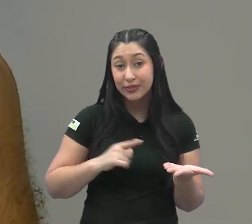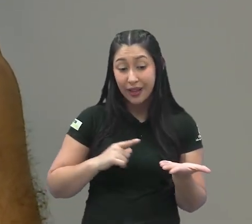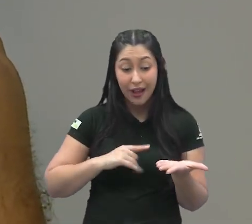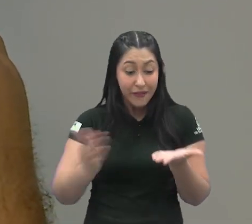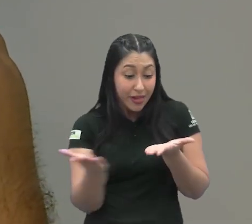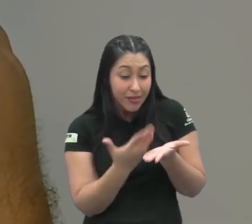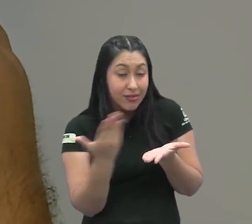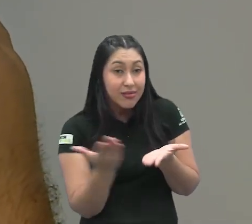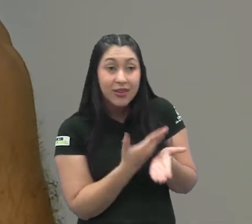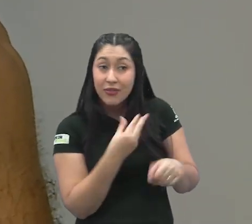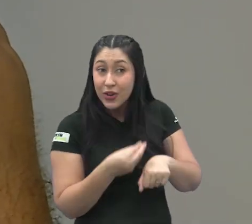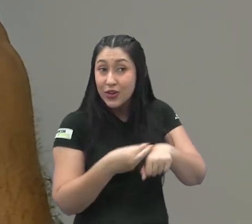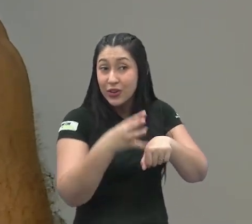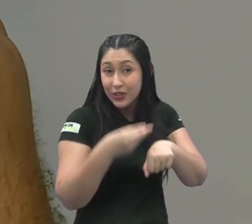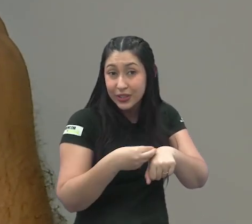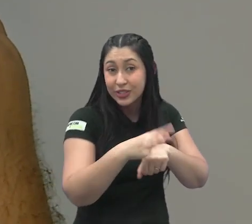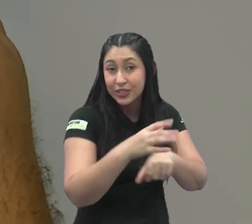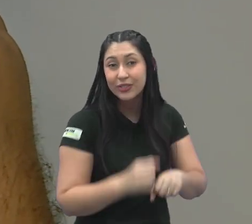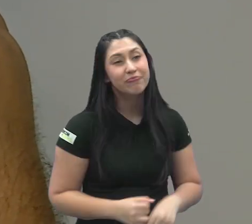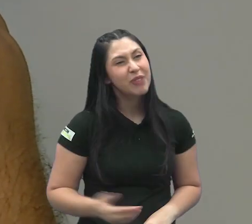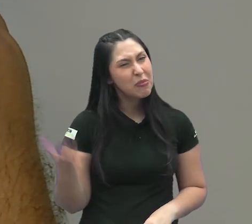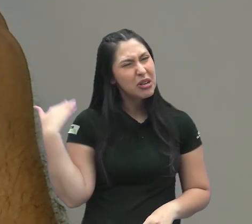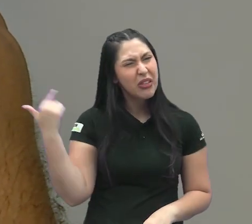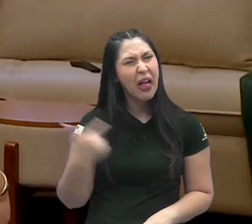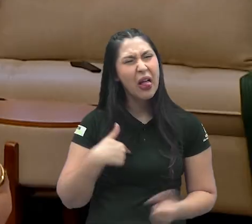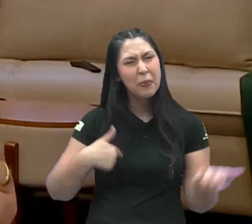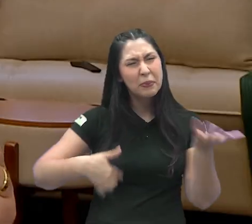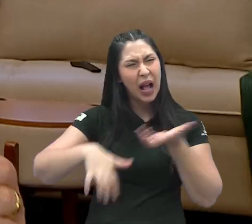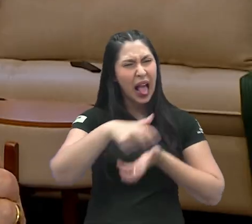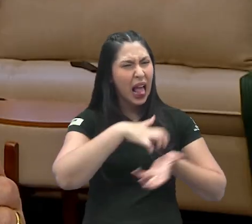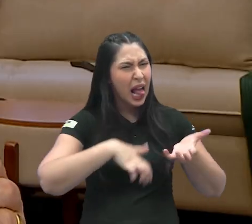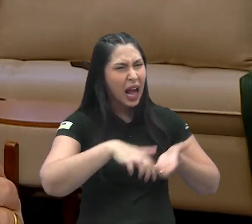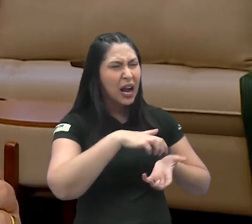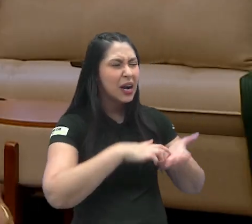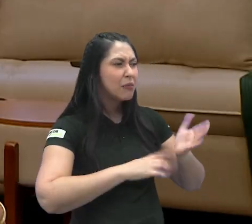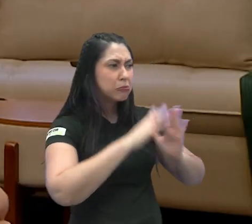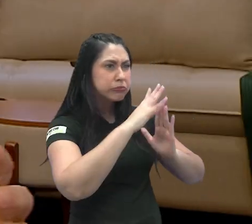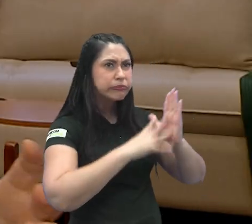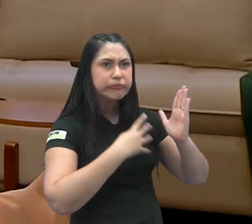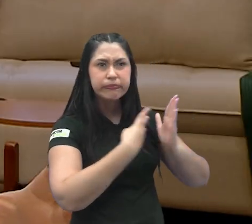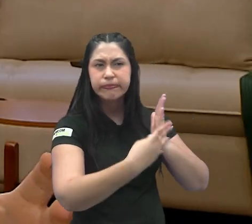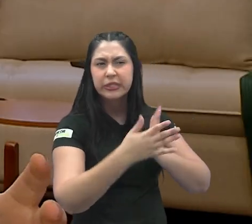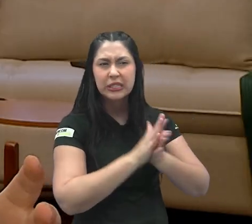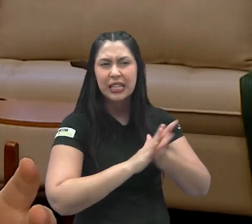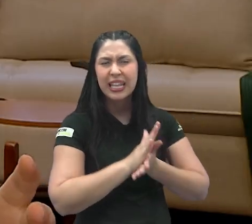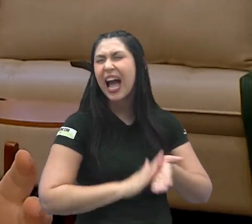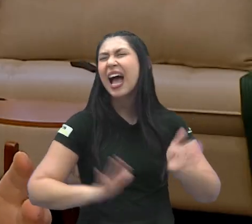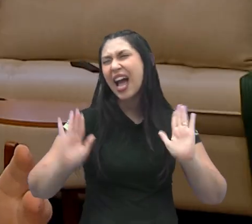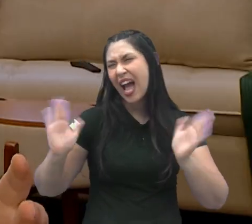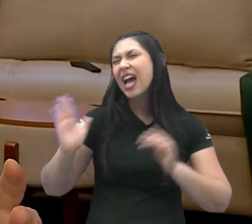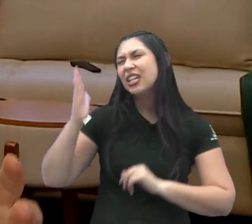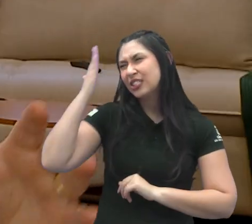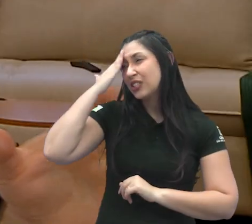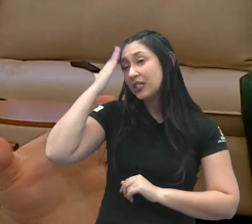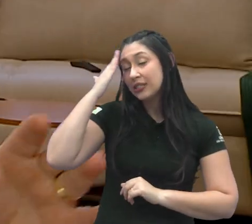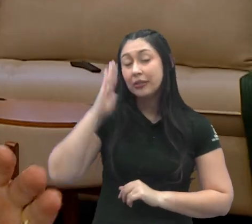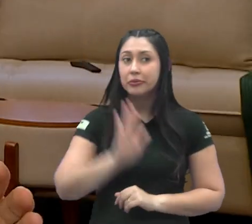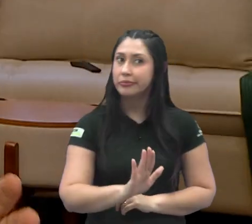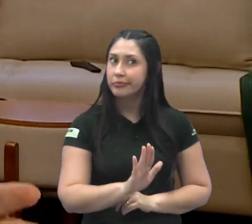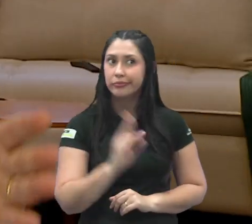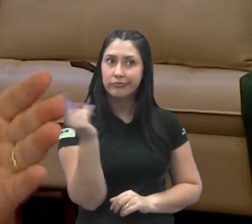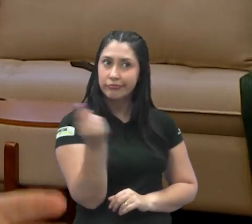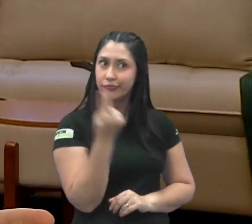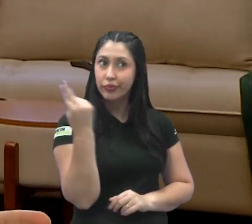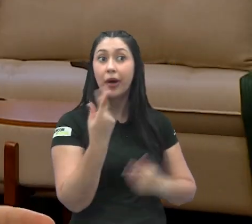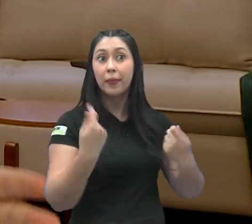compartilha algumas dicas que o fizeram alcançar a estabilidade. Eu era desorganizado, eu não planilhava nada. Então, não, eu já sei o que tem que fazer e